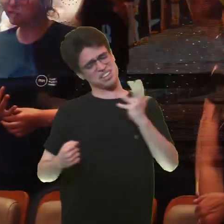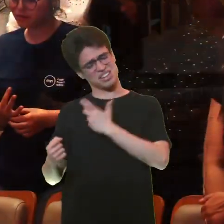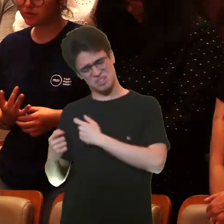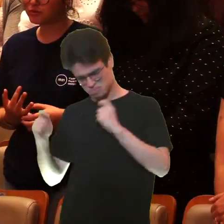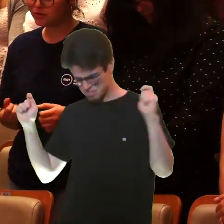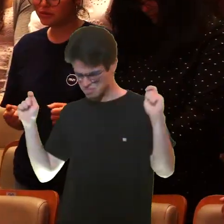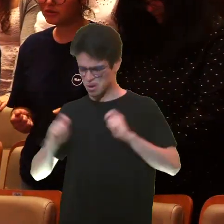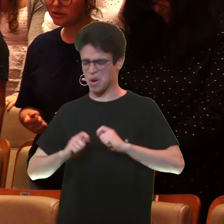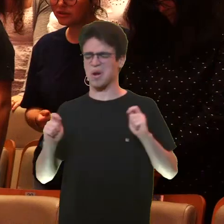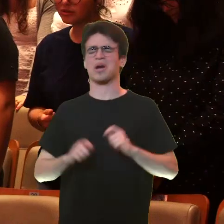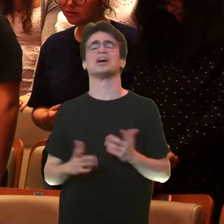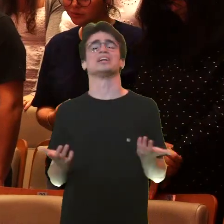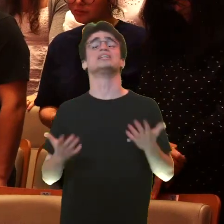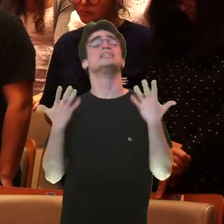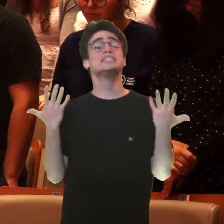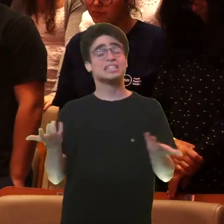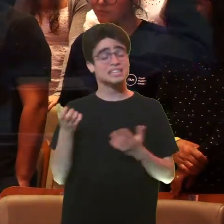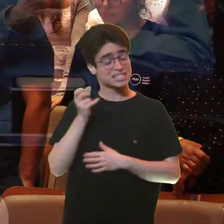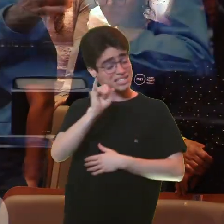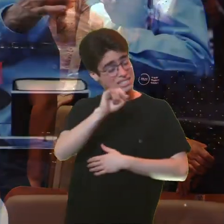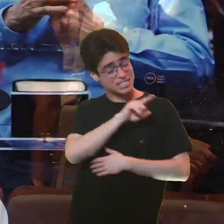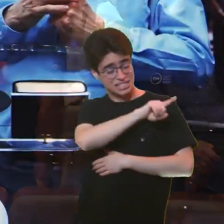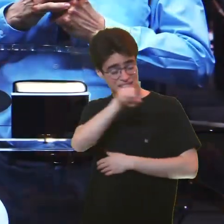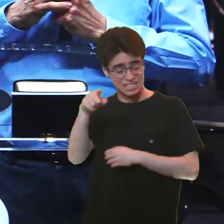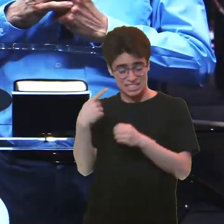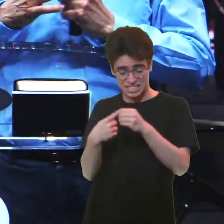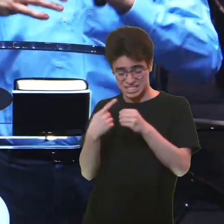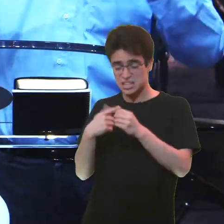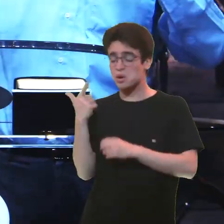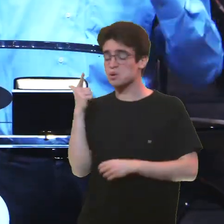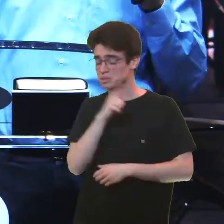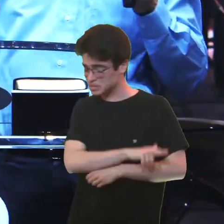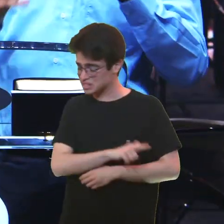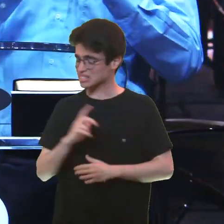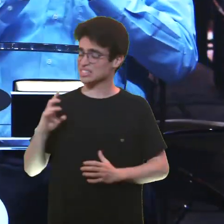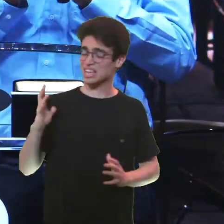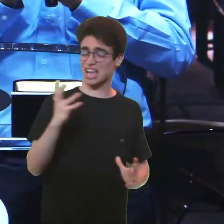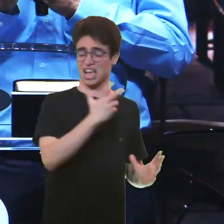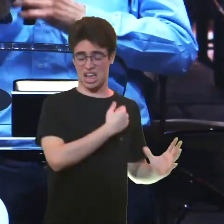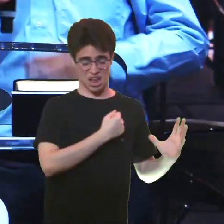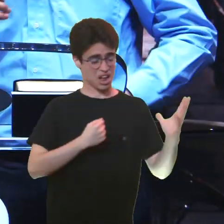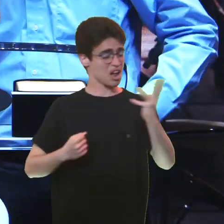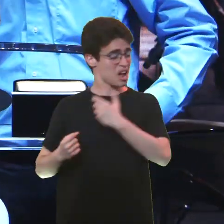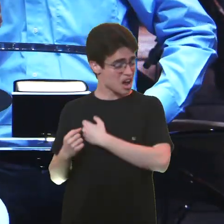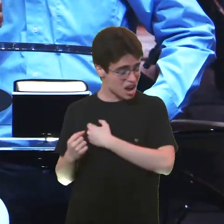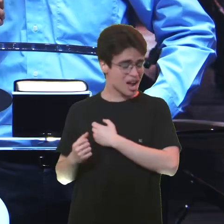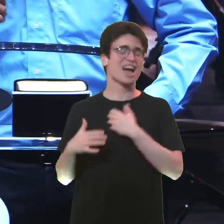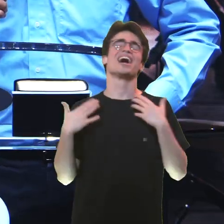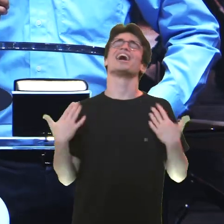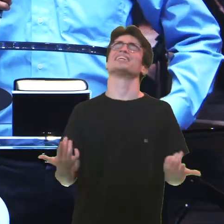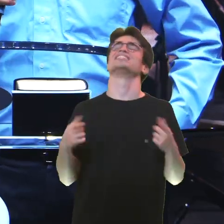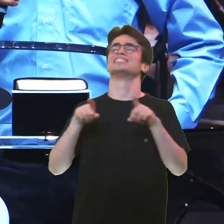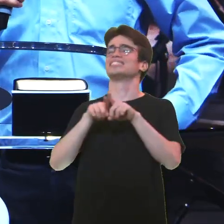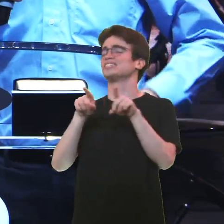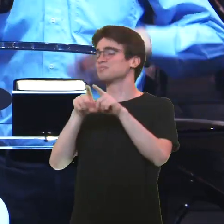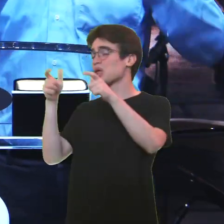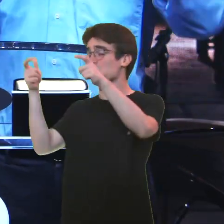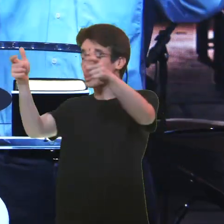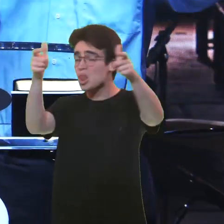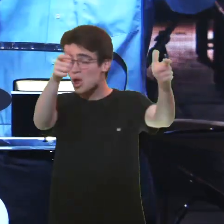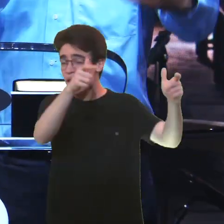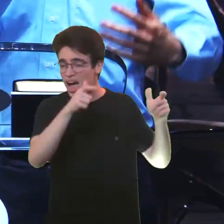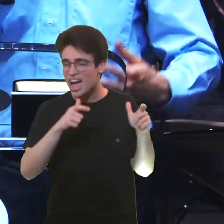alcançada. ciudad es alcanzada, E se a cidade é alcançada, los alrededores también lo os serán. arredores também o serão.